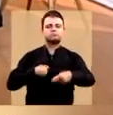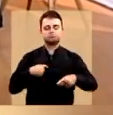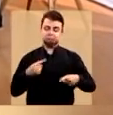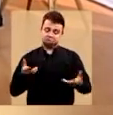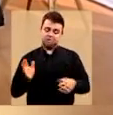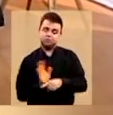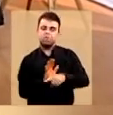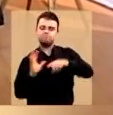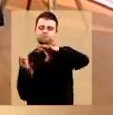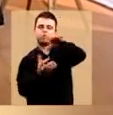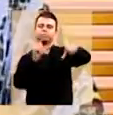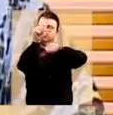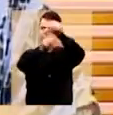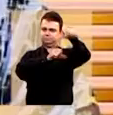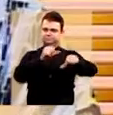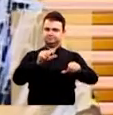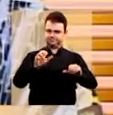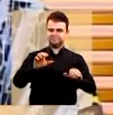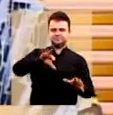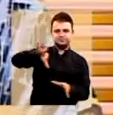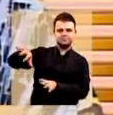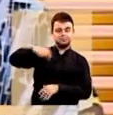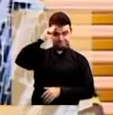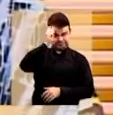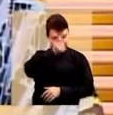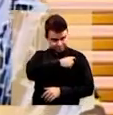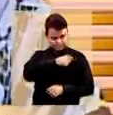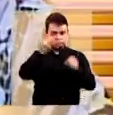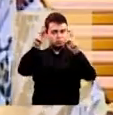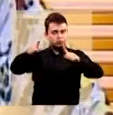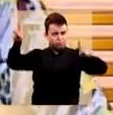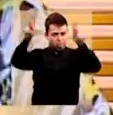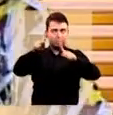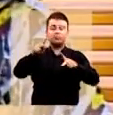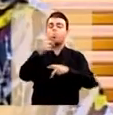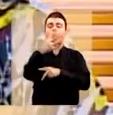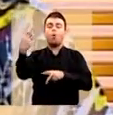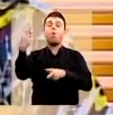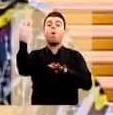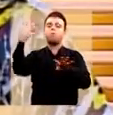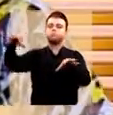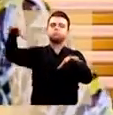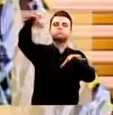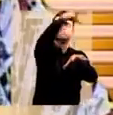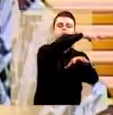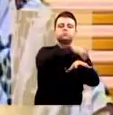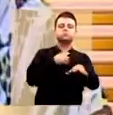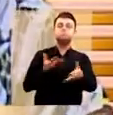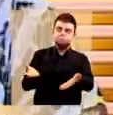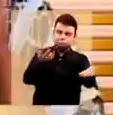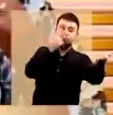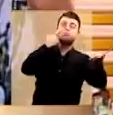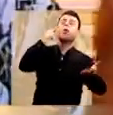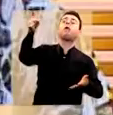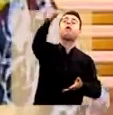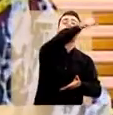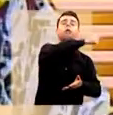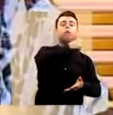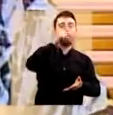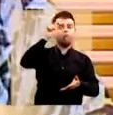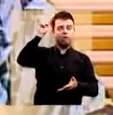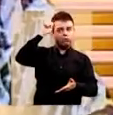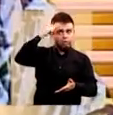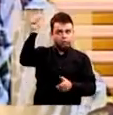preparando um mundo melhor. Nós temos 4 shoppings. Vamos dar uma volta lá no shopping, vamos ver aonde que tá os negros, se eles estão